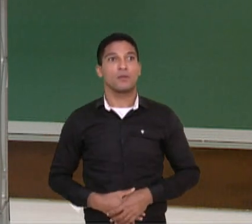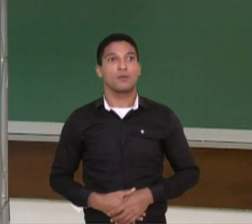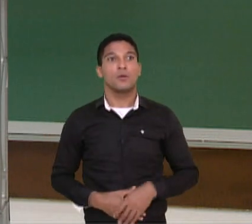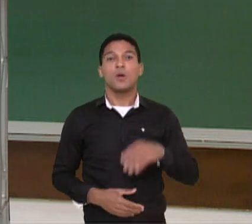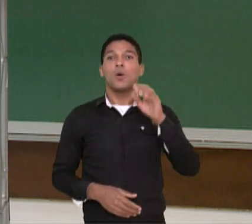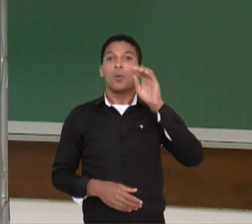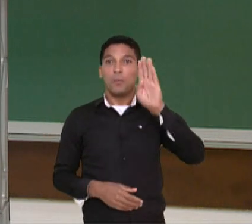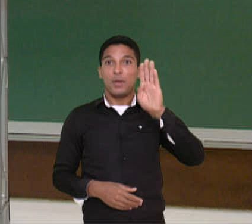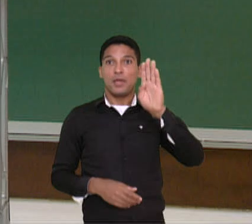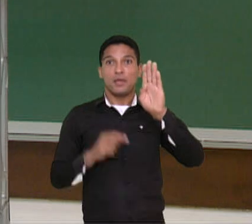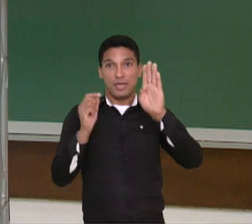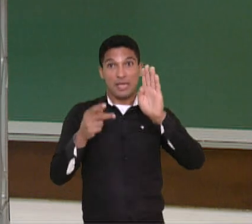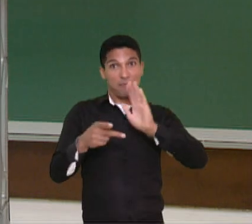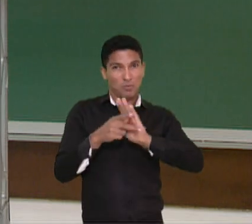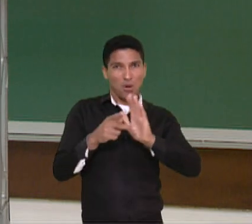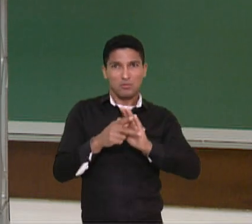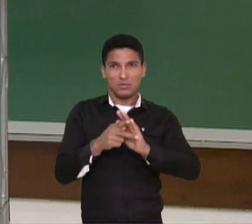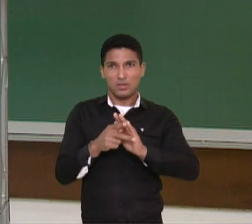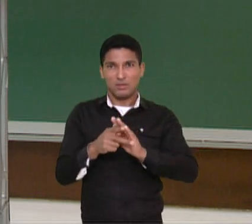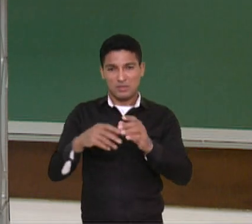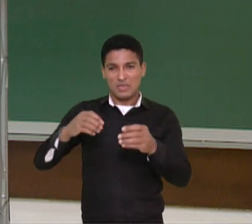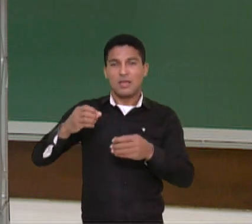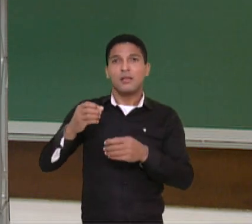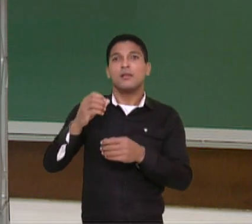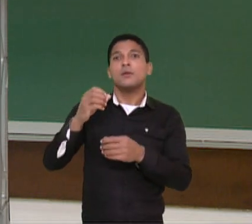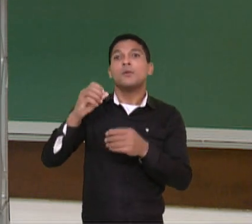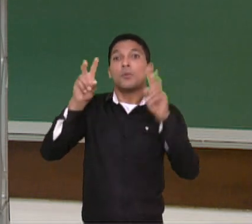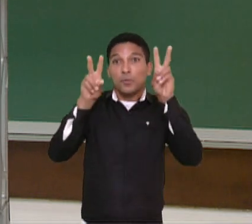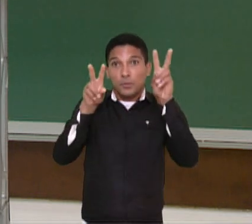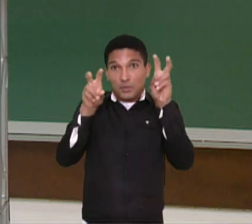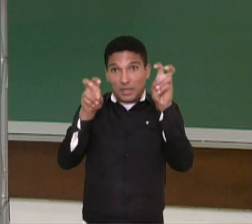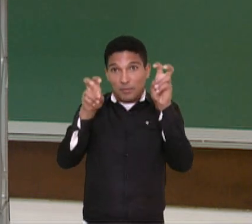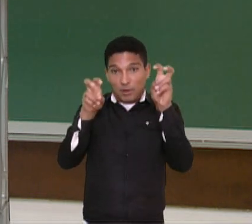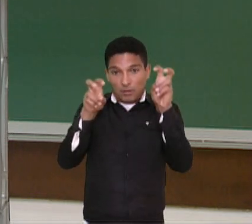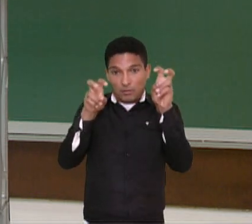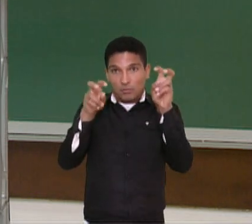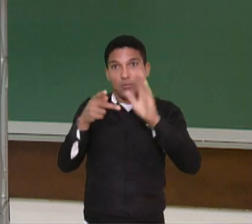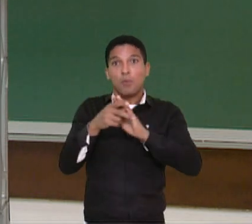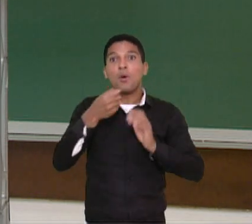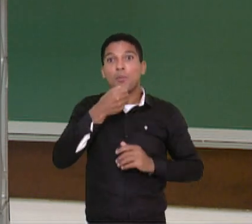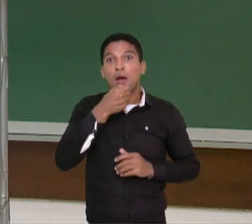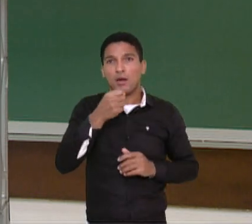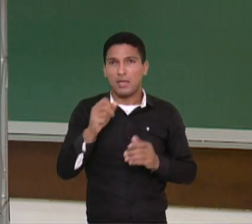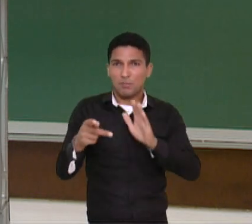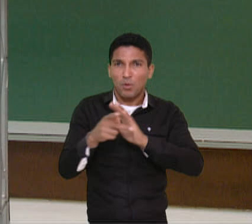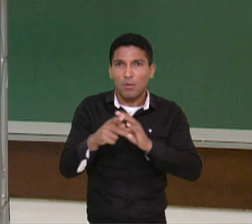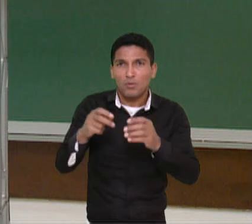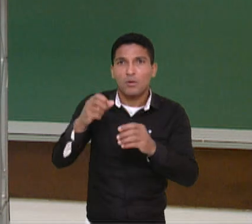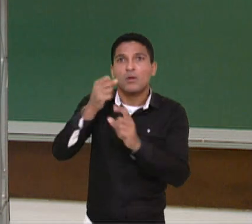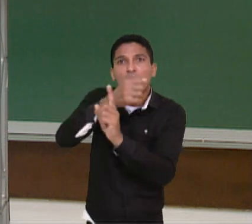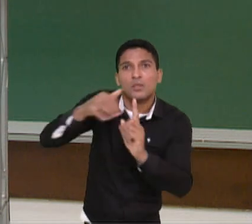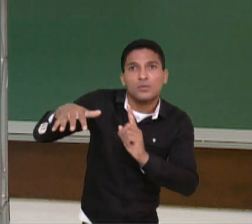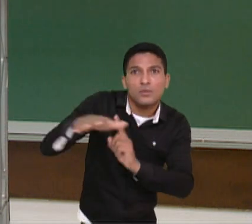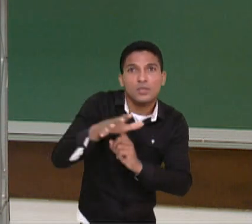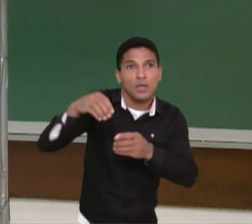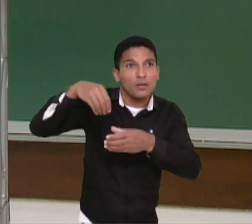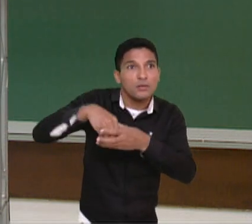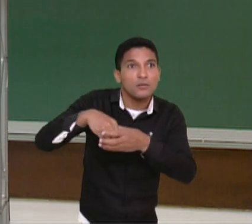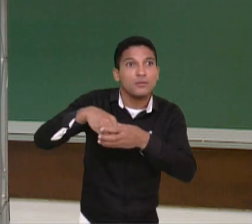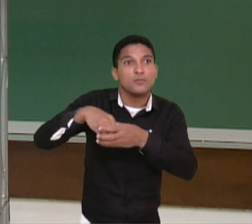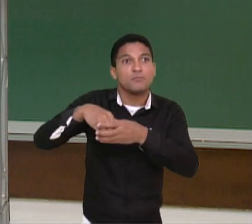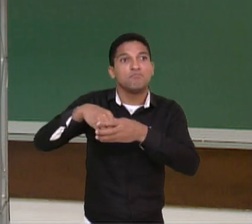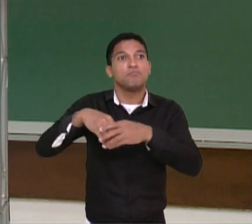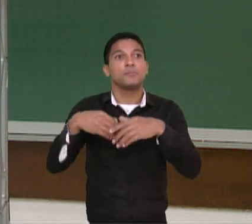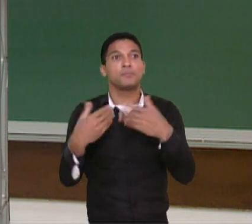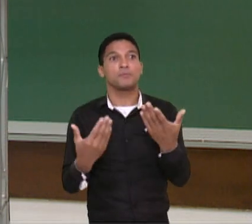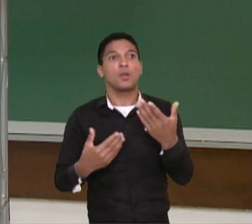são produtos da sociedade. Letra C. É um tema histórico, porque essa questão vem de muito tempo no Brasil.